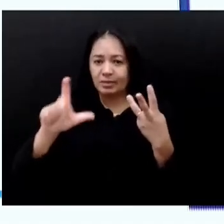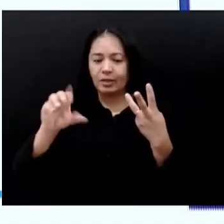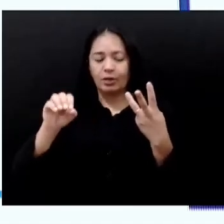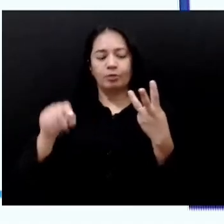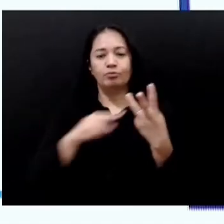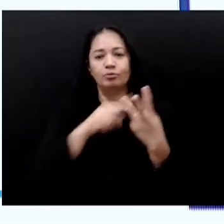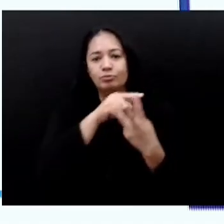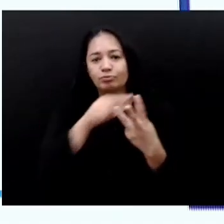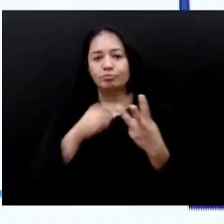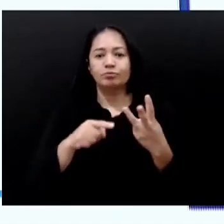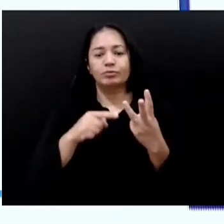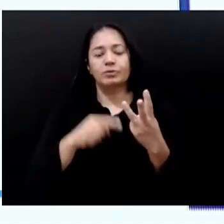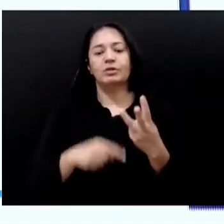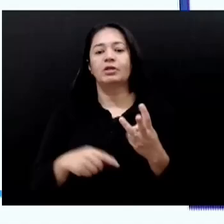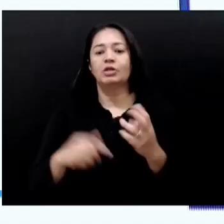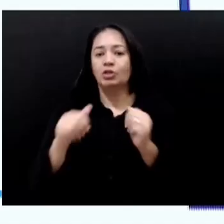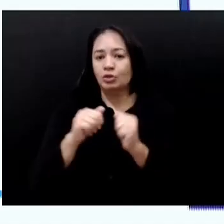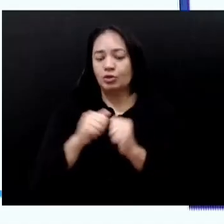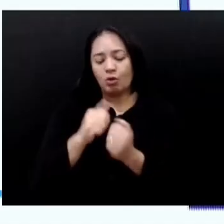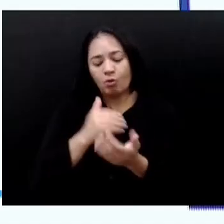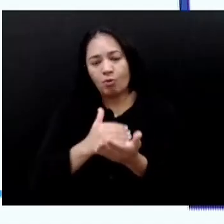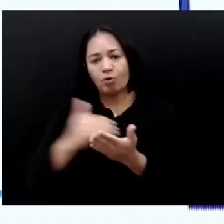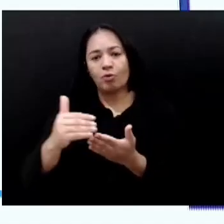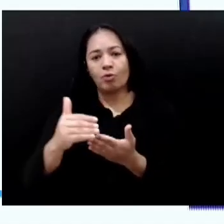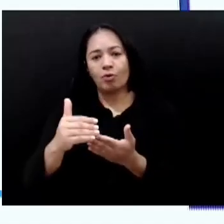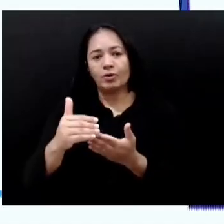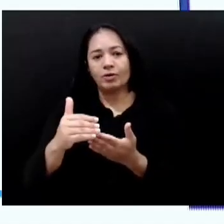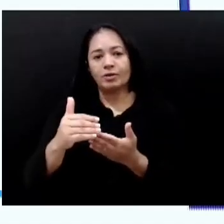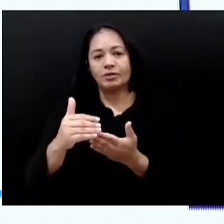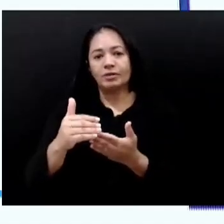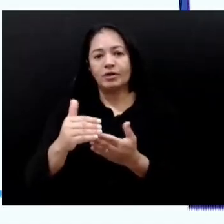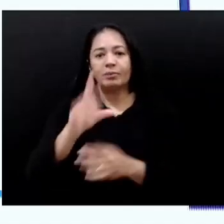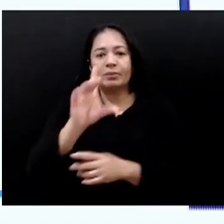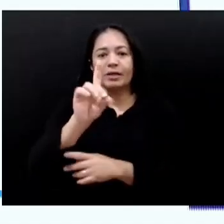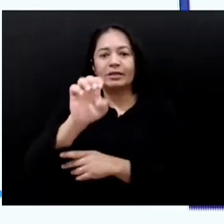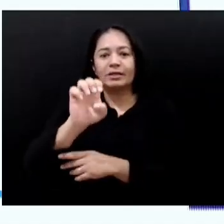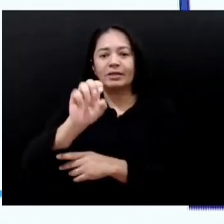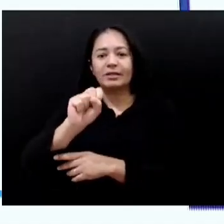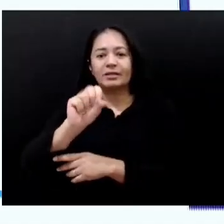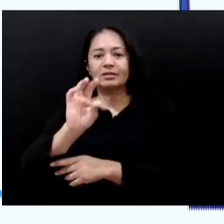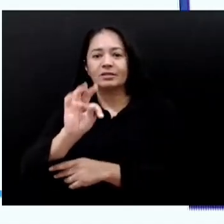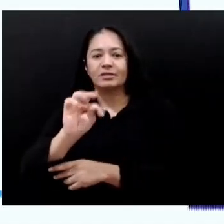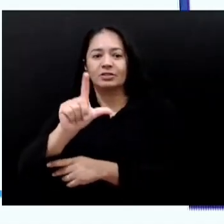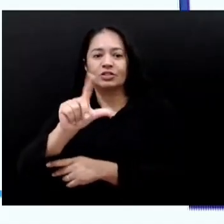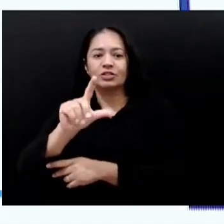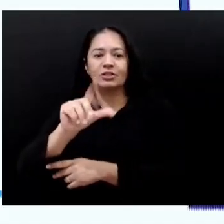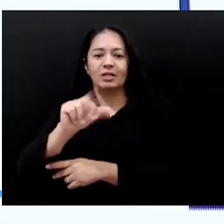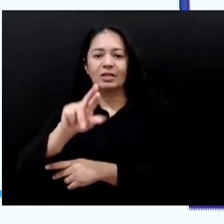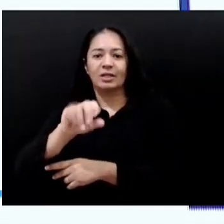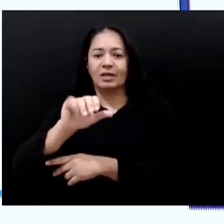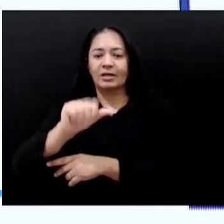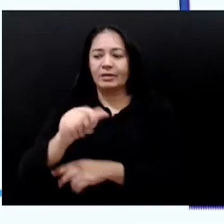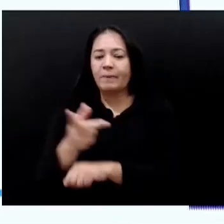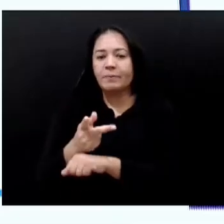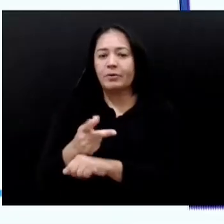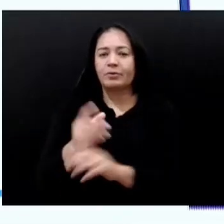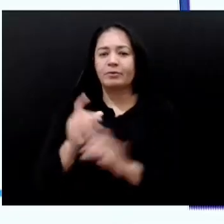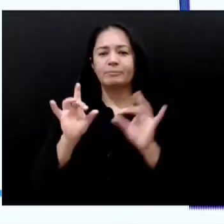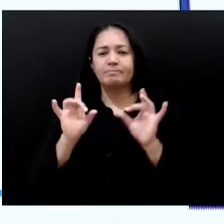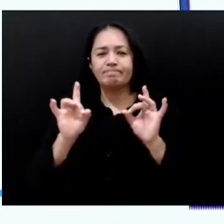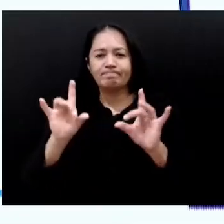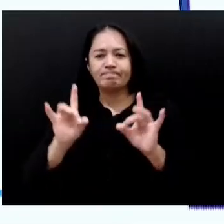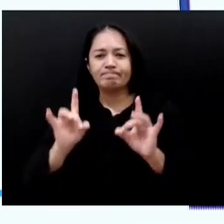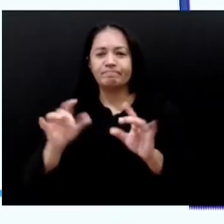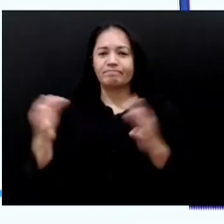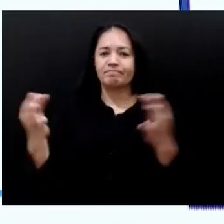projeto Bag Destilaria em 2015. Buscando excelência, Arthur especializou-se como mestre